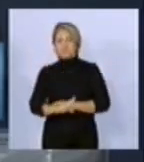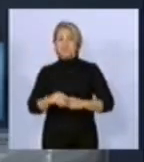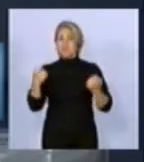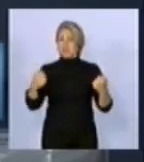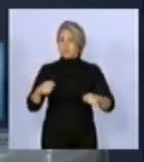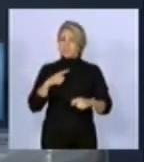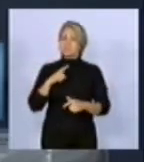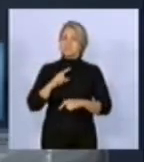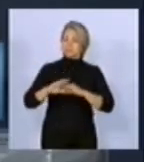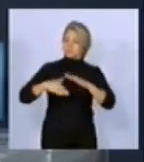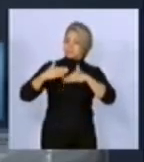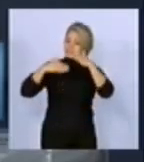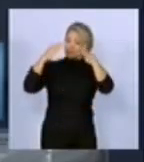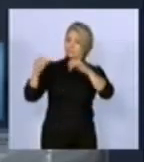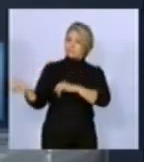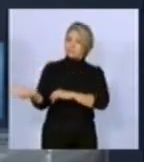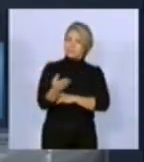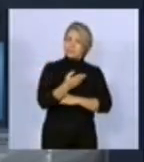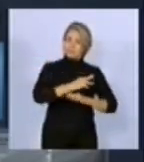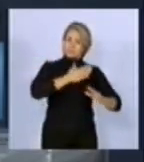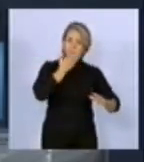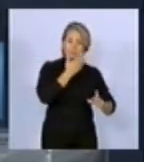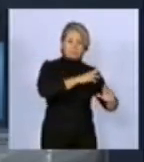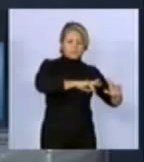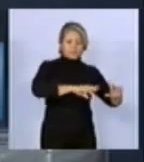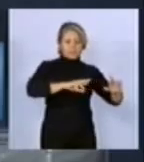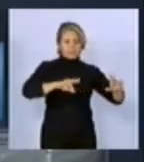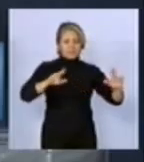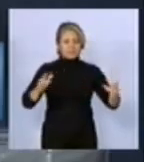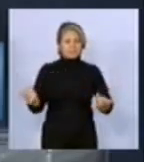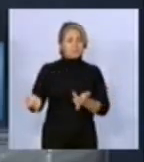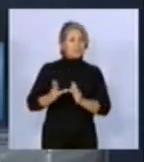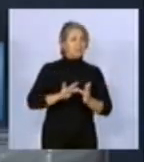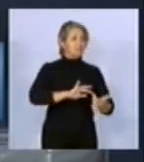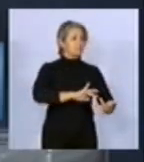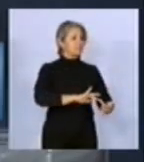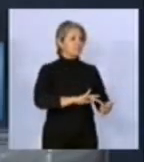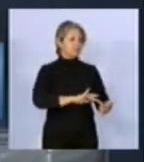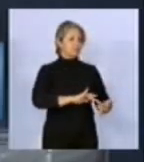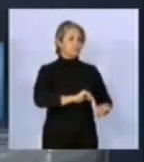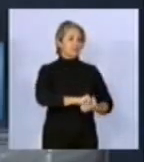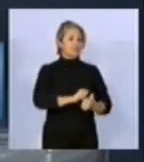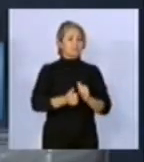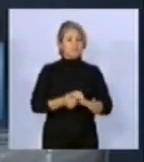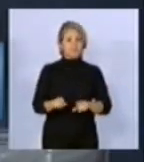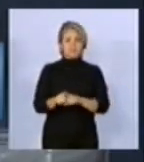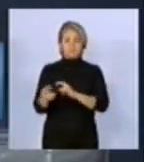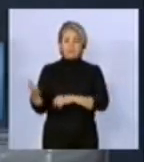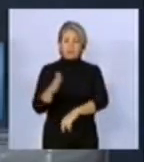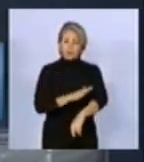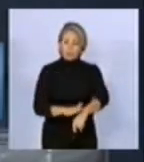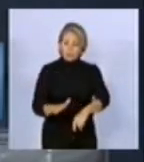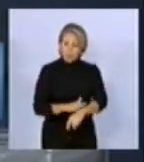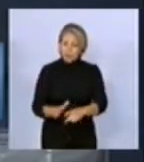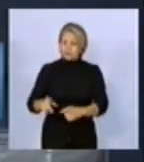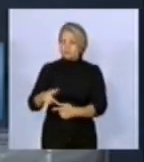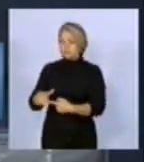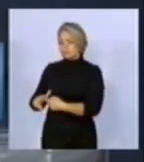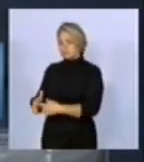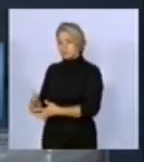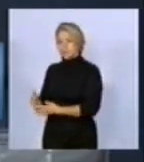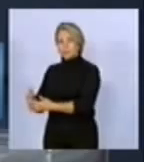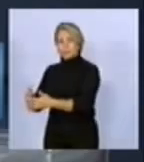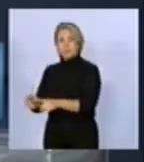idade de desenvolvimento de novas variedades adaptadas ao corte mecanizado da necessidade de aumento da